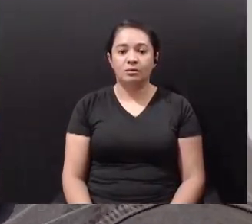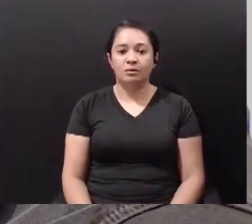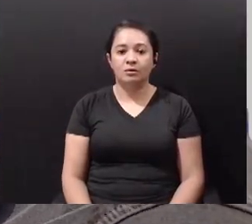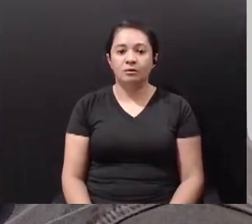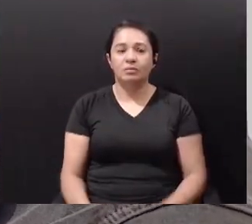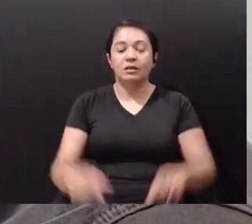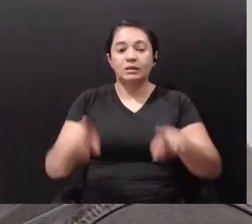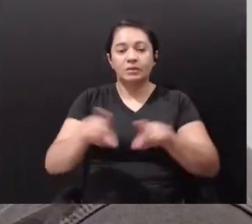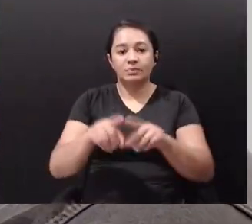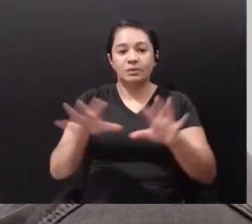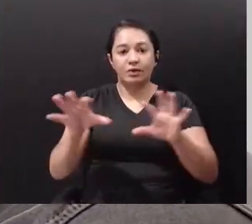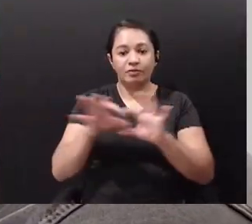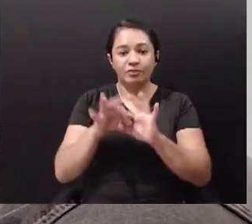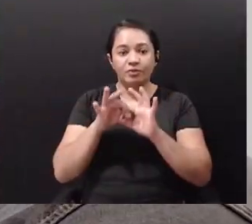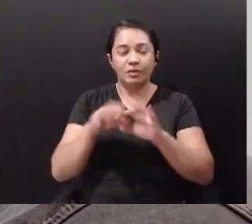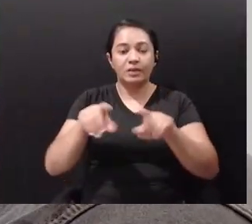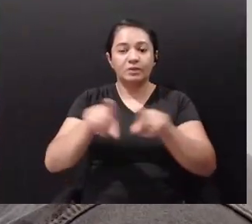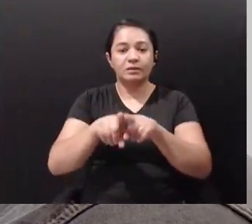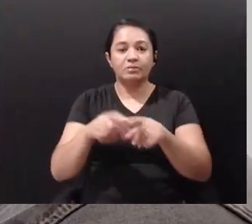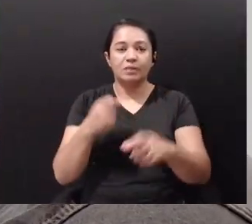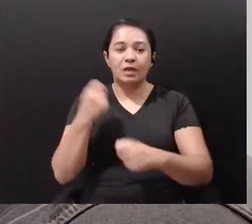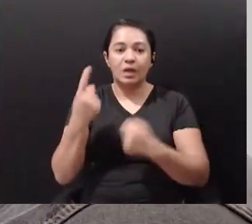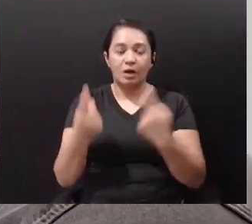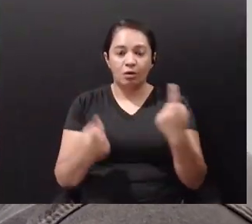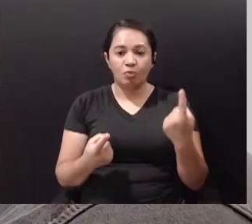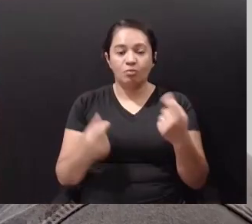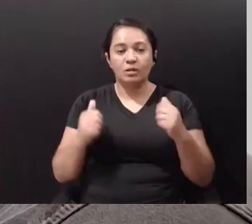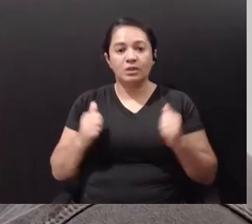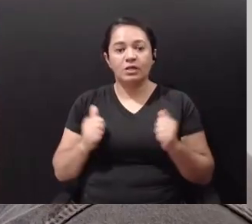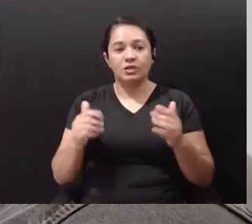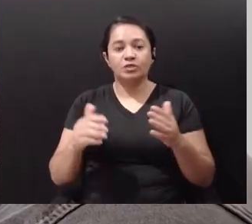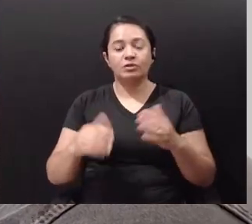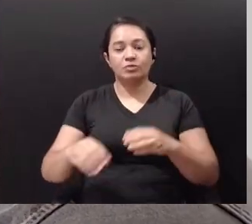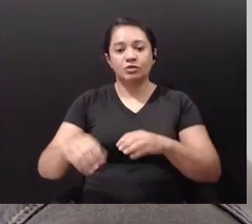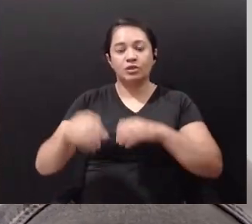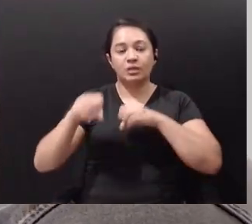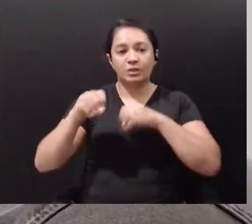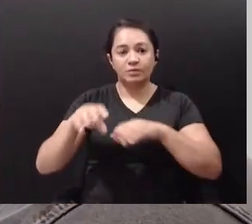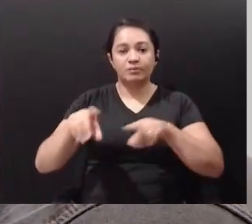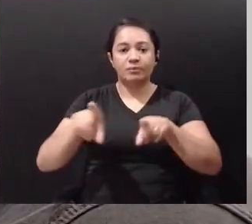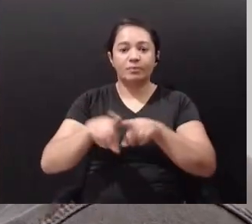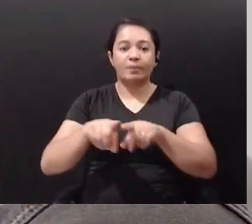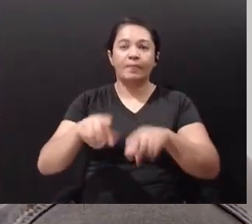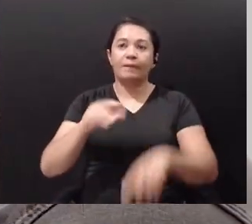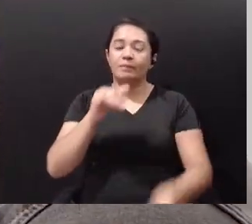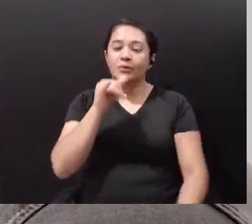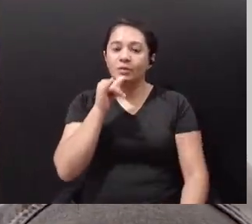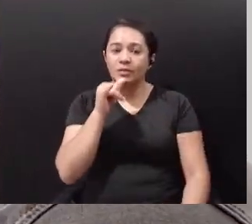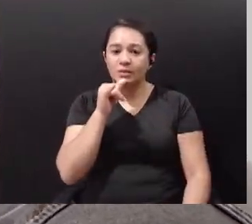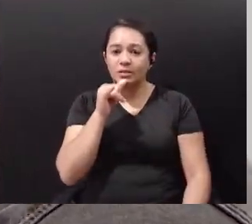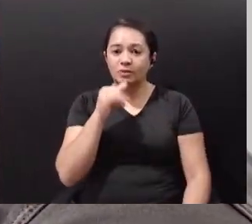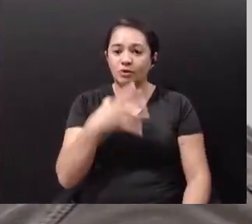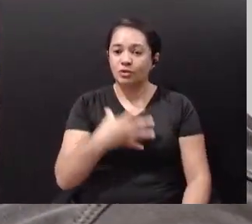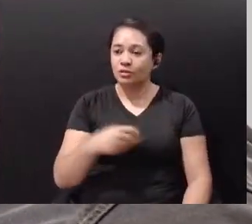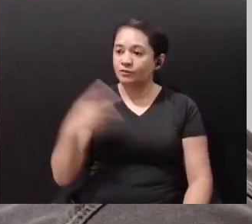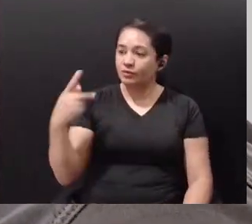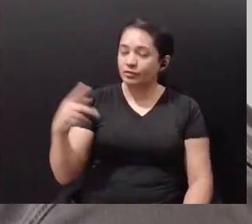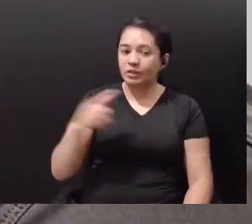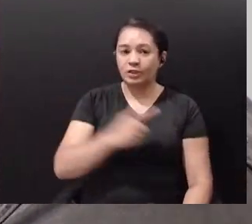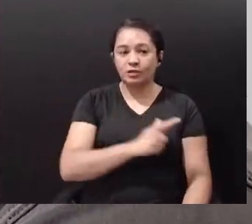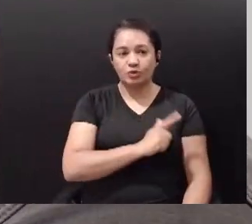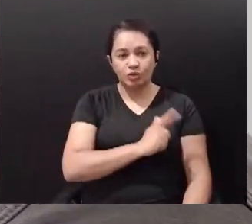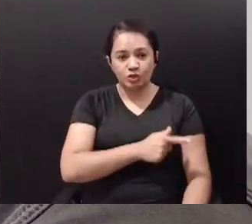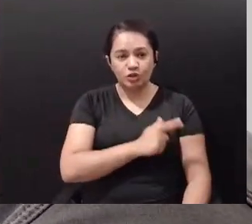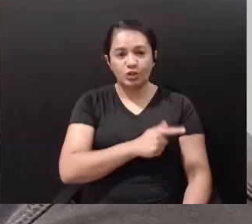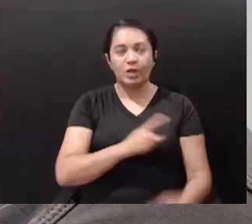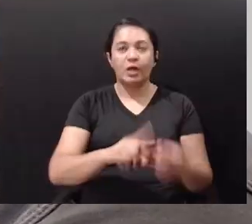vinculado também a algumas dessas iniciativas educacionais, assim como, por exemplo, seus filhos, genros, cunhados e assim por